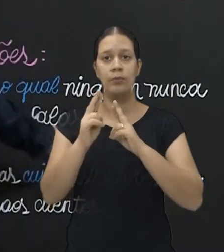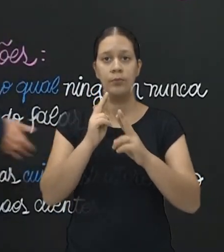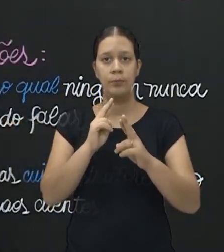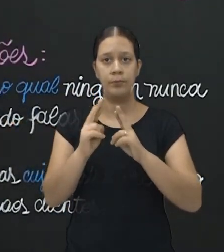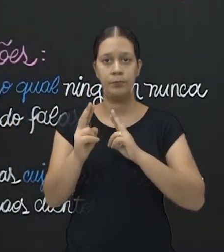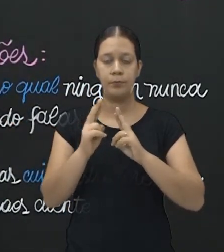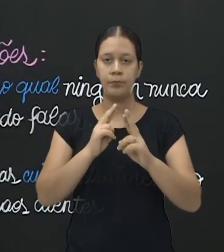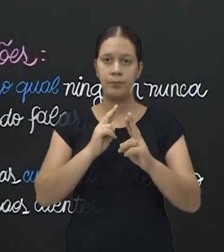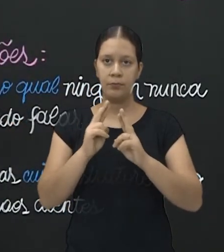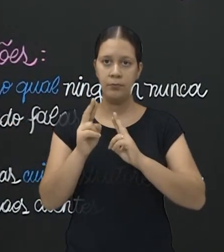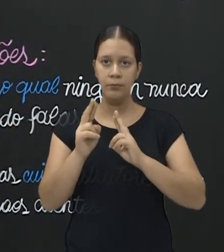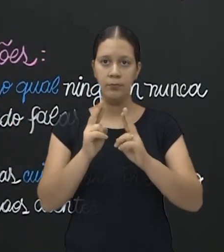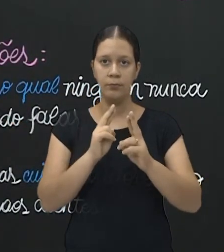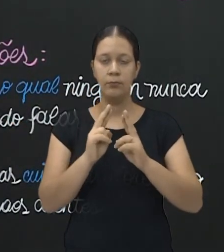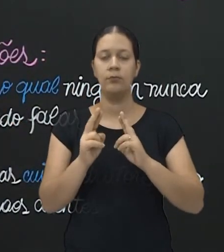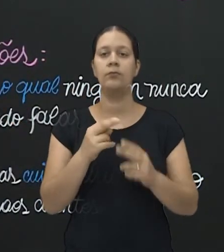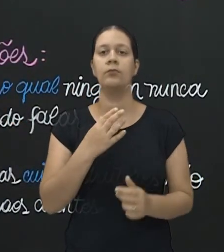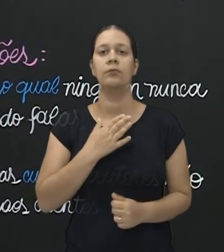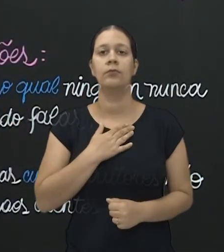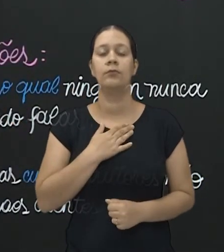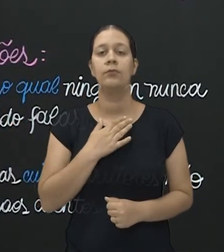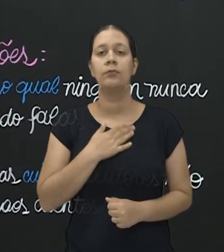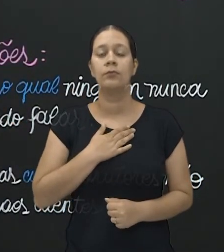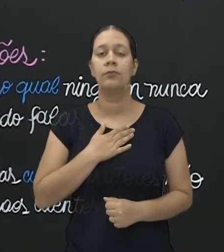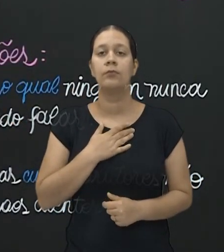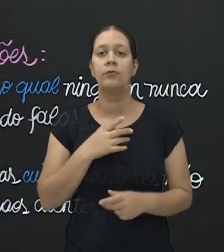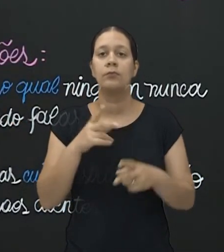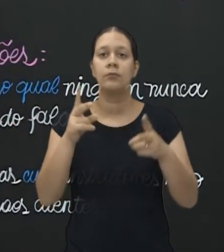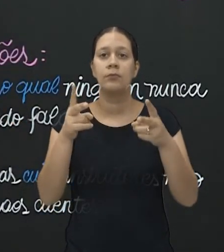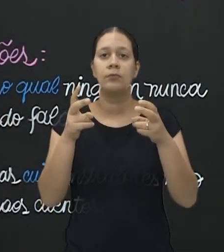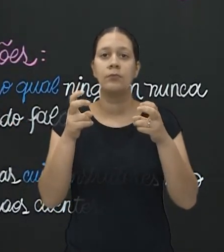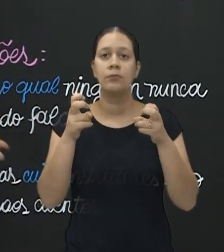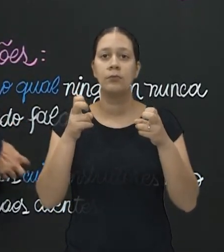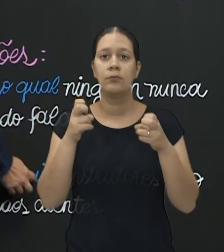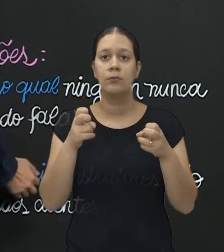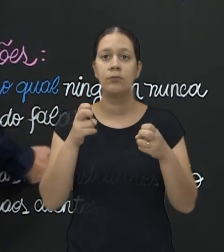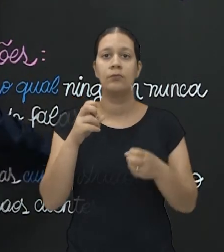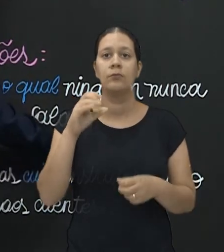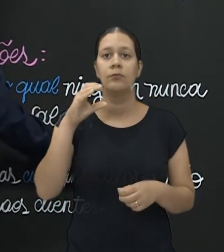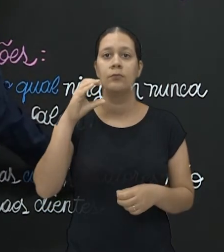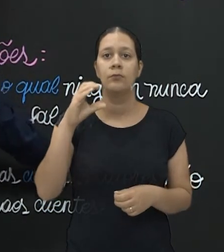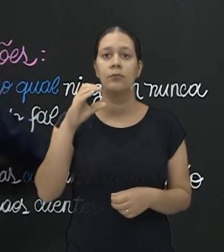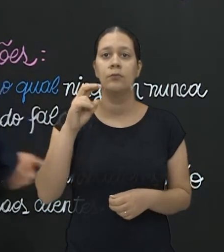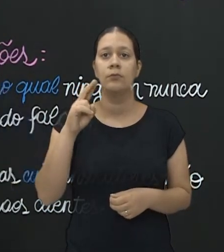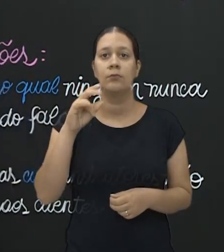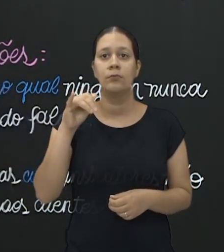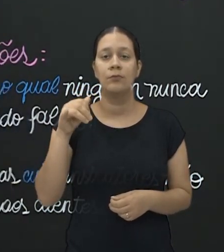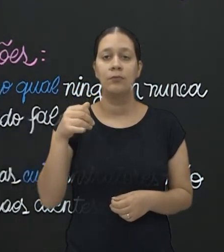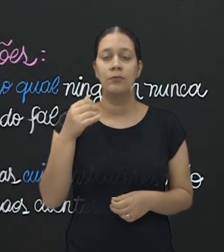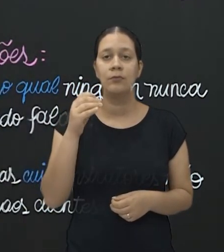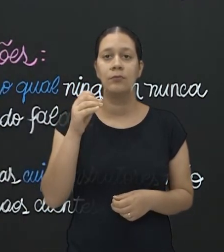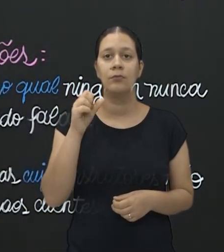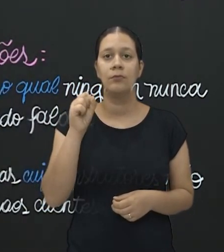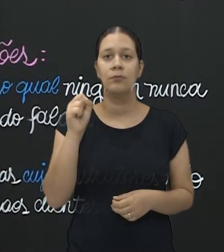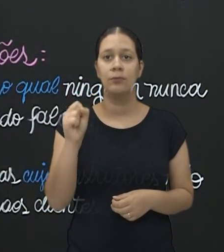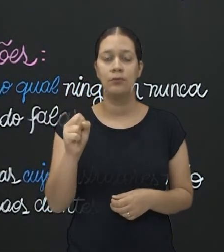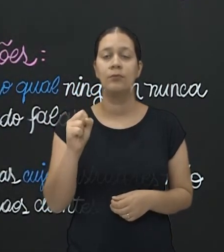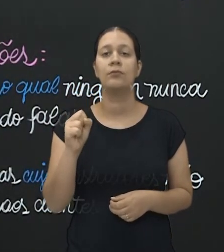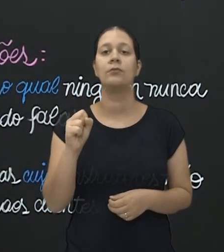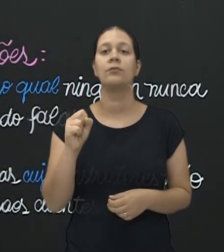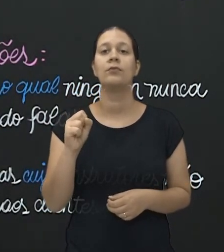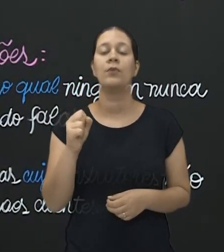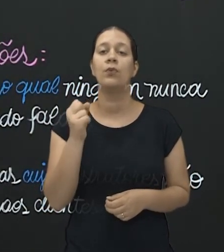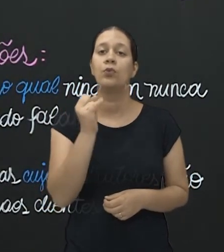de dependência, de posse. E perceba que o cujos concorda com a palavra que vem em seguida,